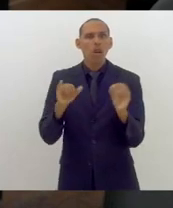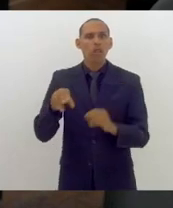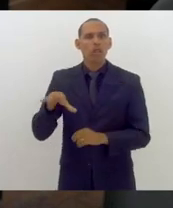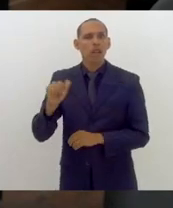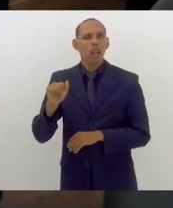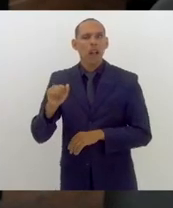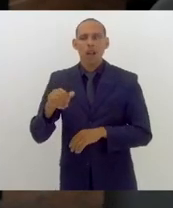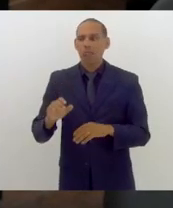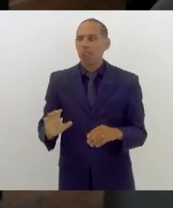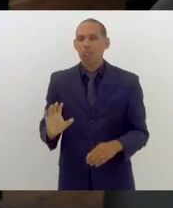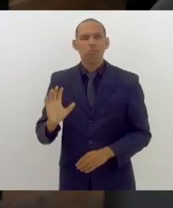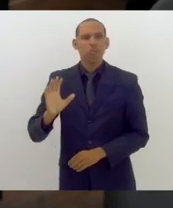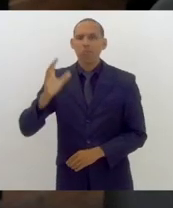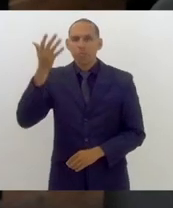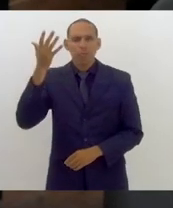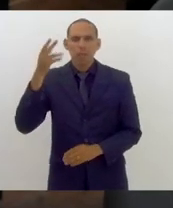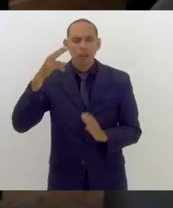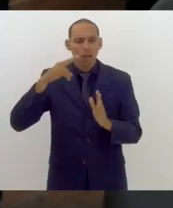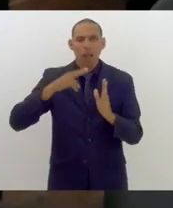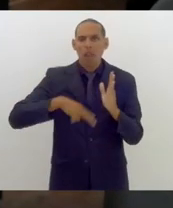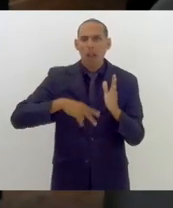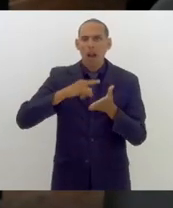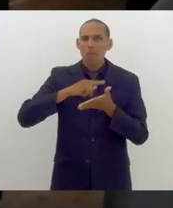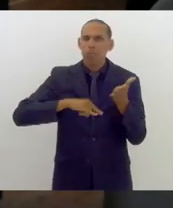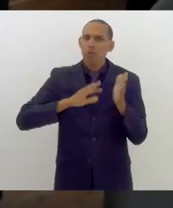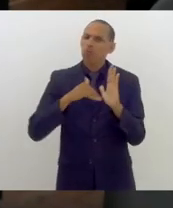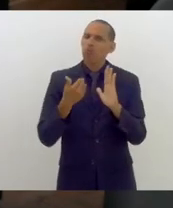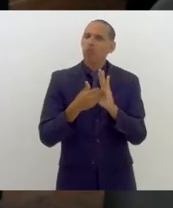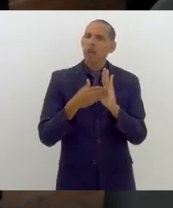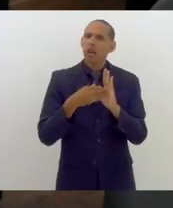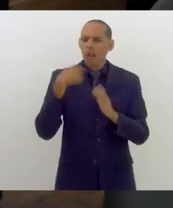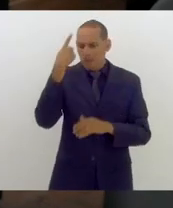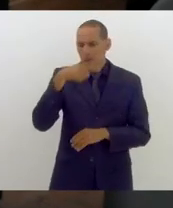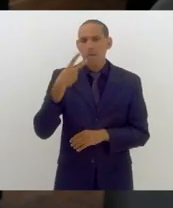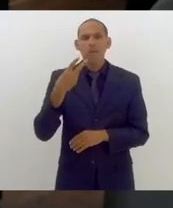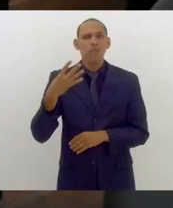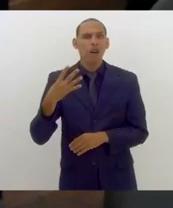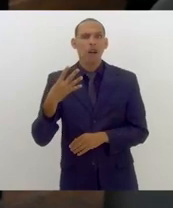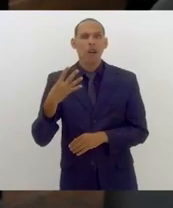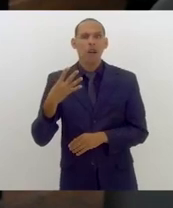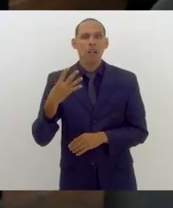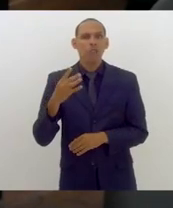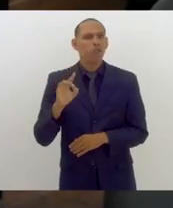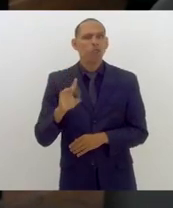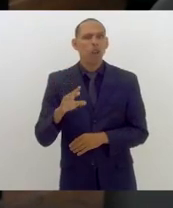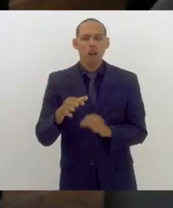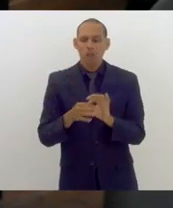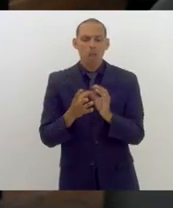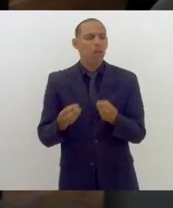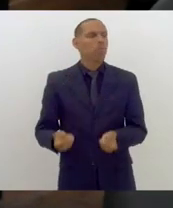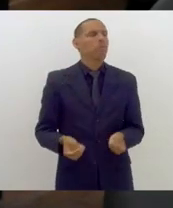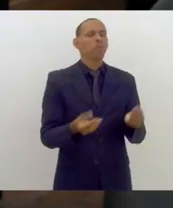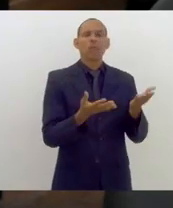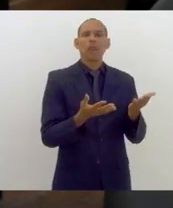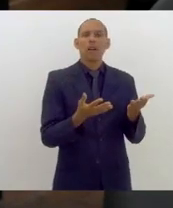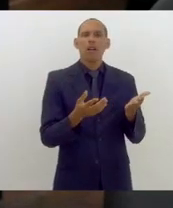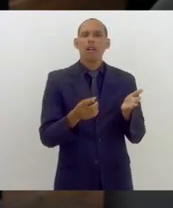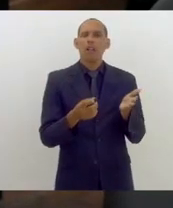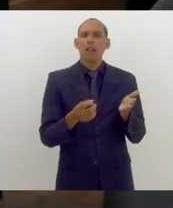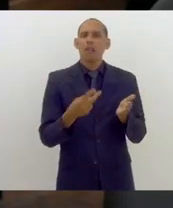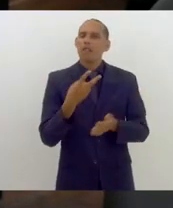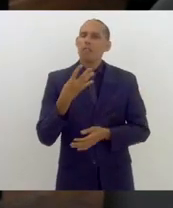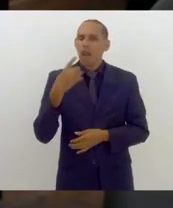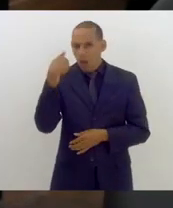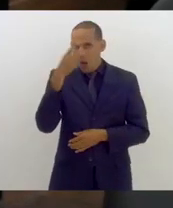o displante de fazer a leitura daquela documentação toda em 24 horas e liberar um parecer em menos de 24 horas